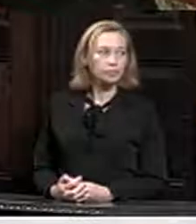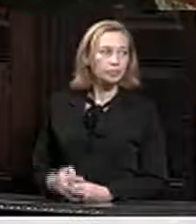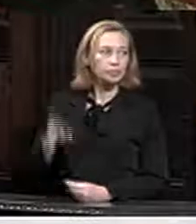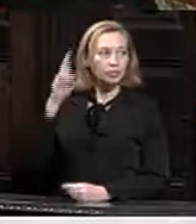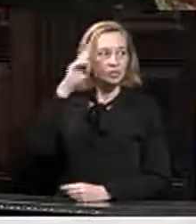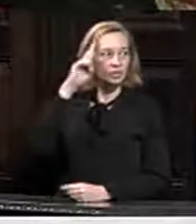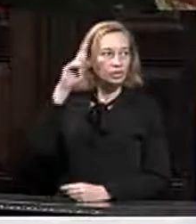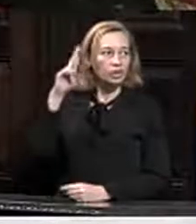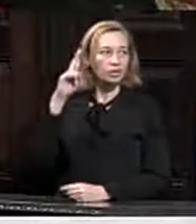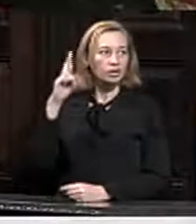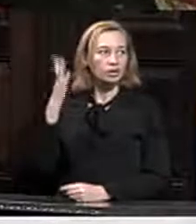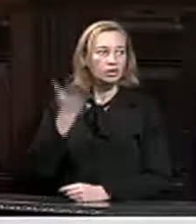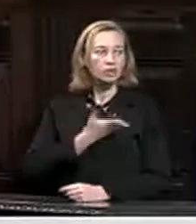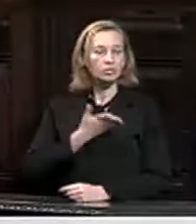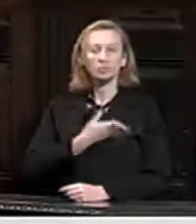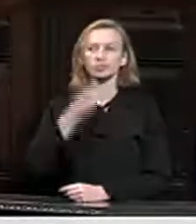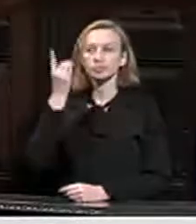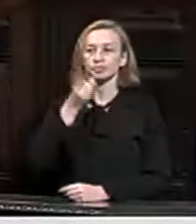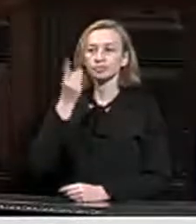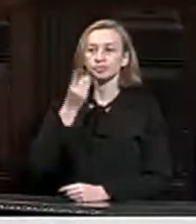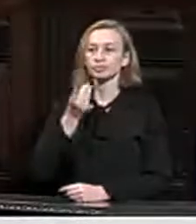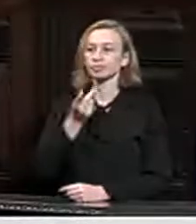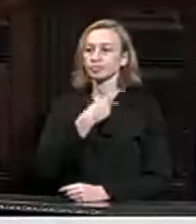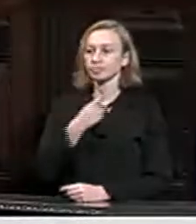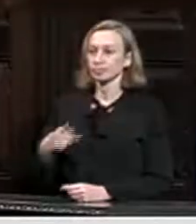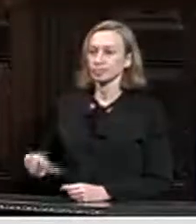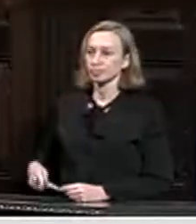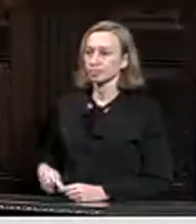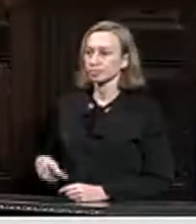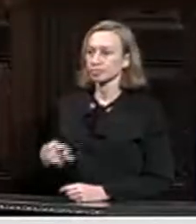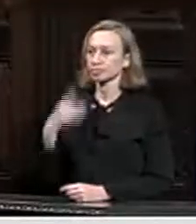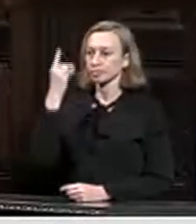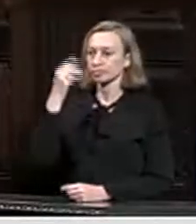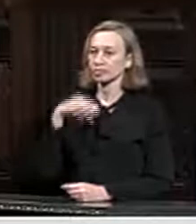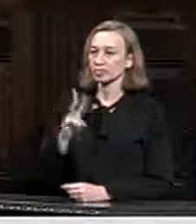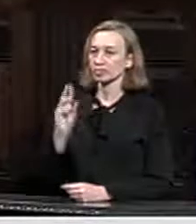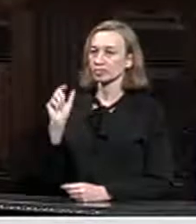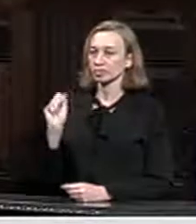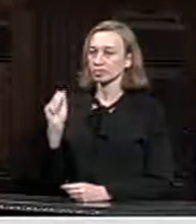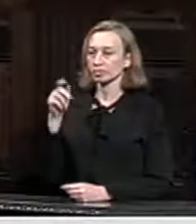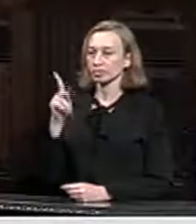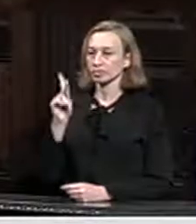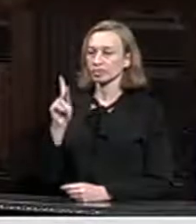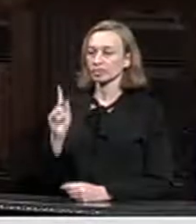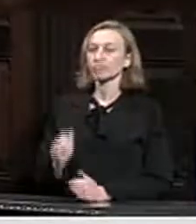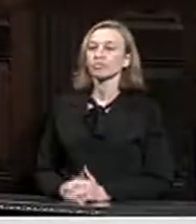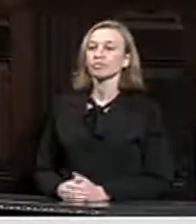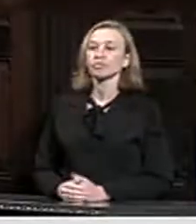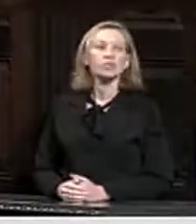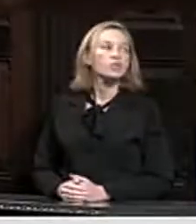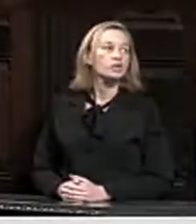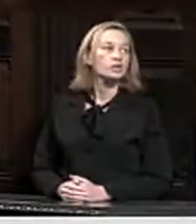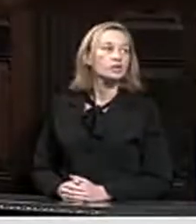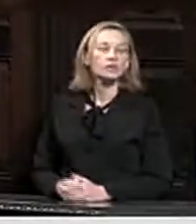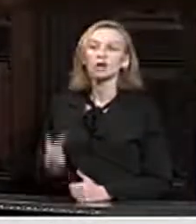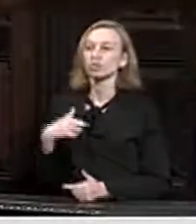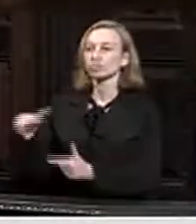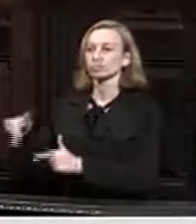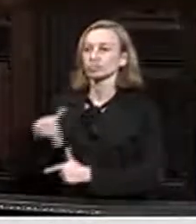Senhoras e senhores deputados, senhor presidente, deputado Valdec Carneiro, que nos preside nessa sessão, eu venho a essa